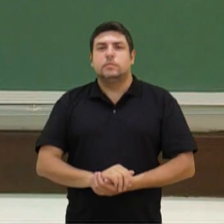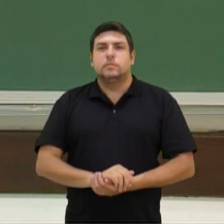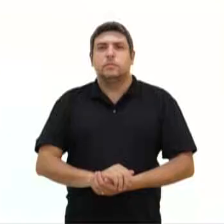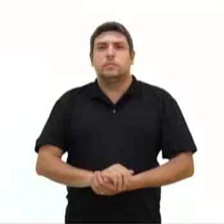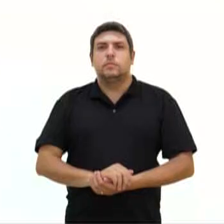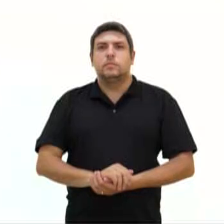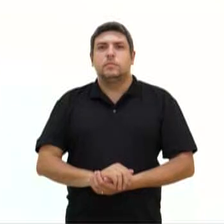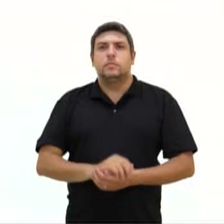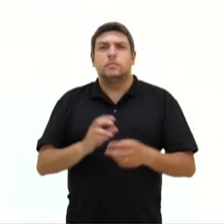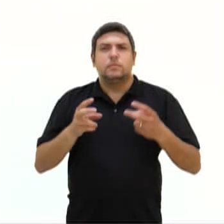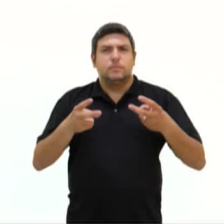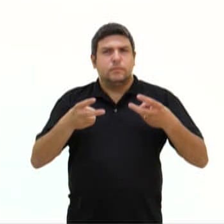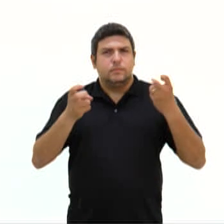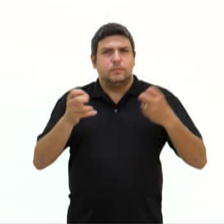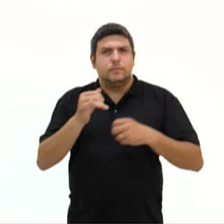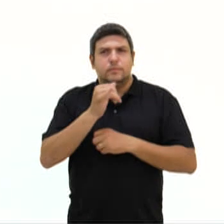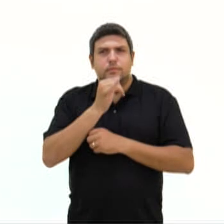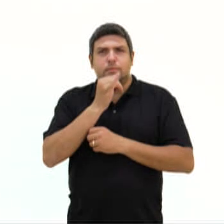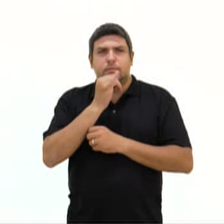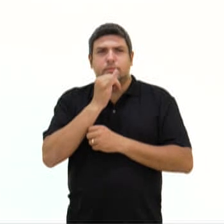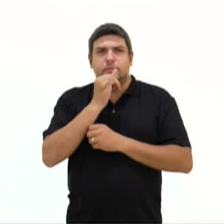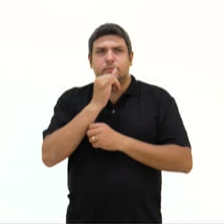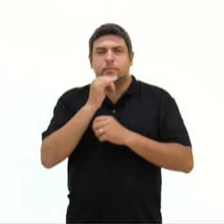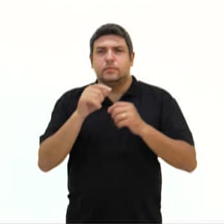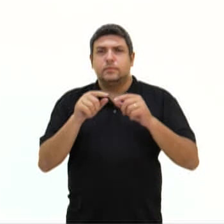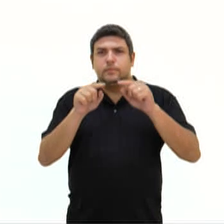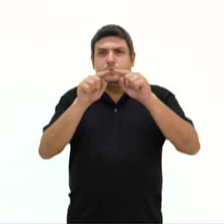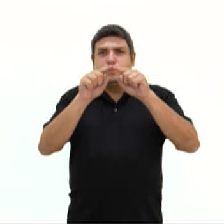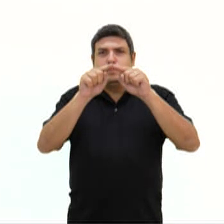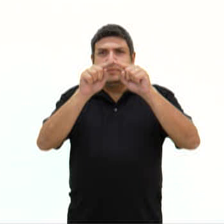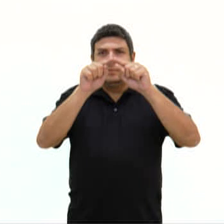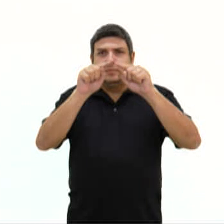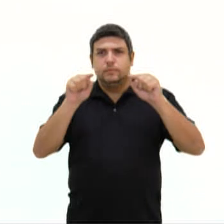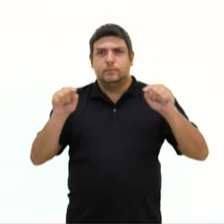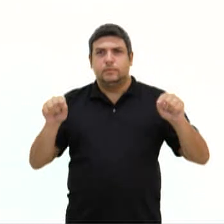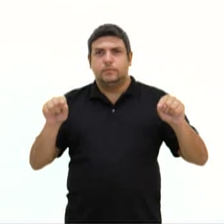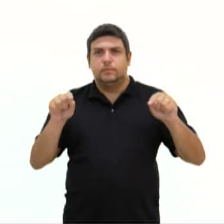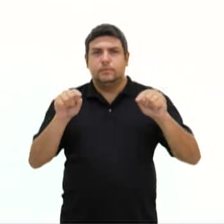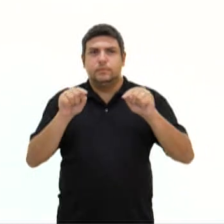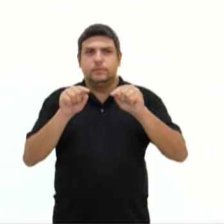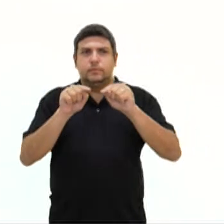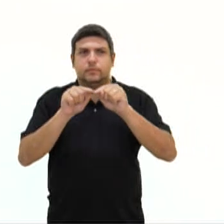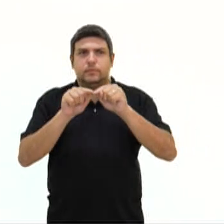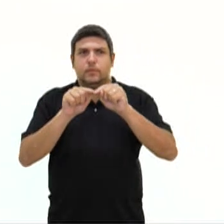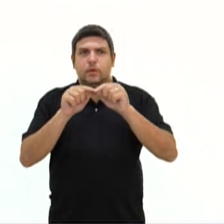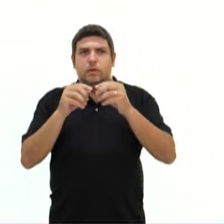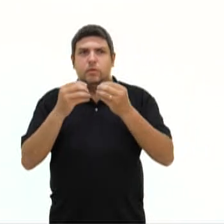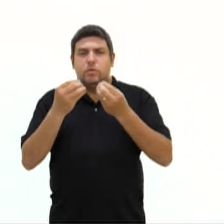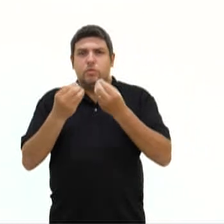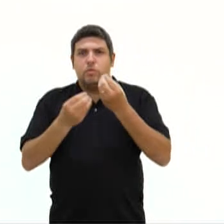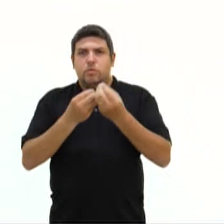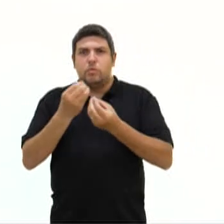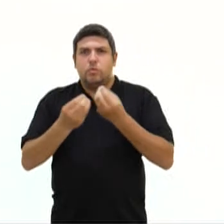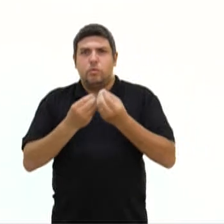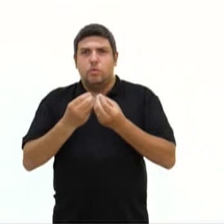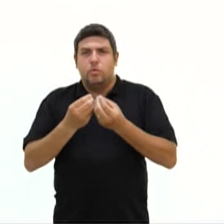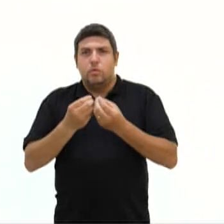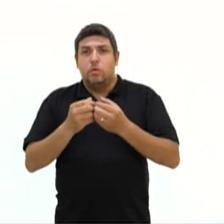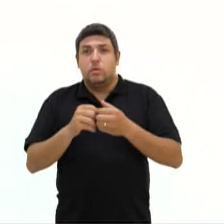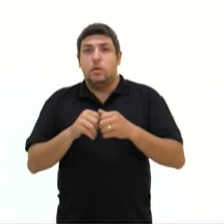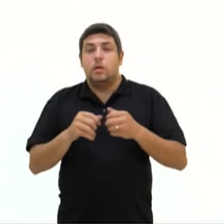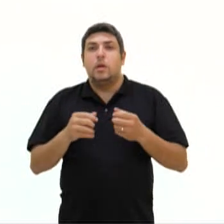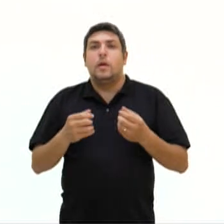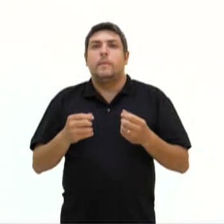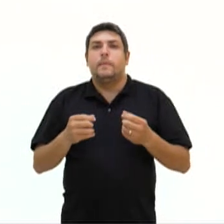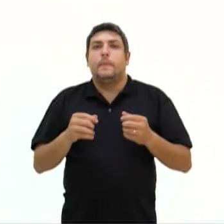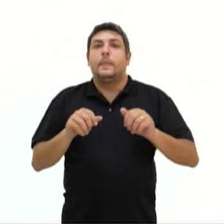Veja nesse exemplo, o eixo de simetria, o triângulo, foi construído a partir das seguintes coordenadas. Você